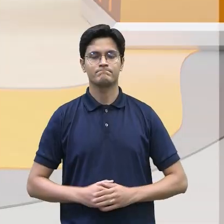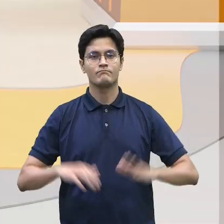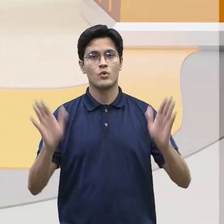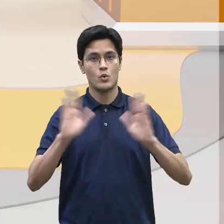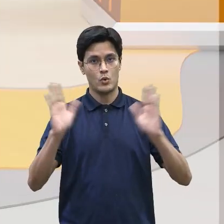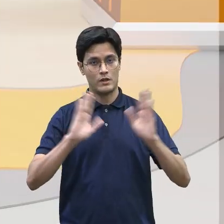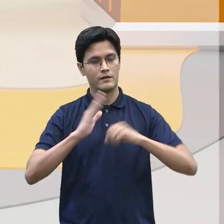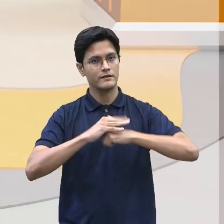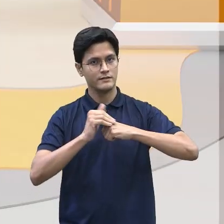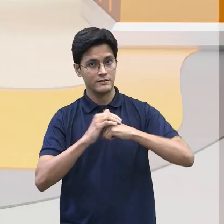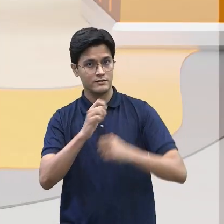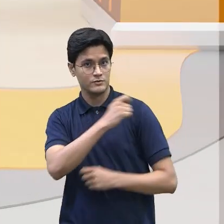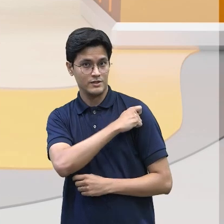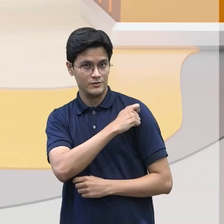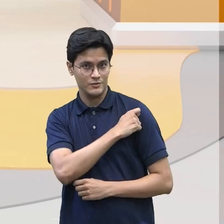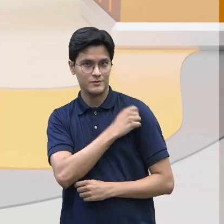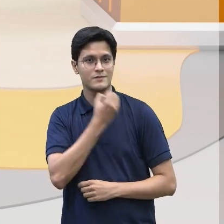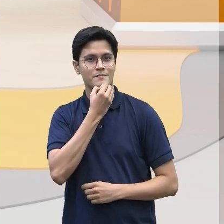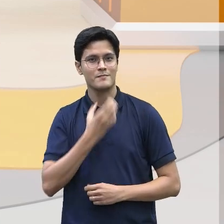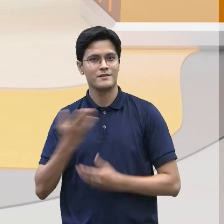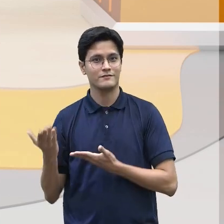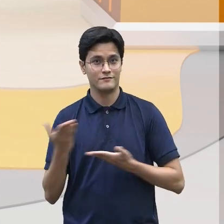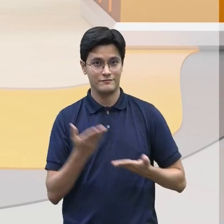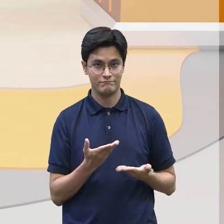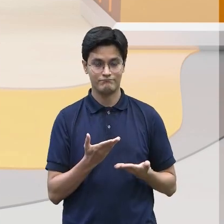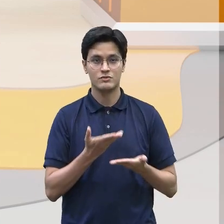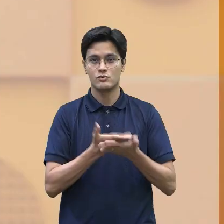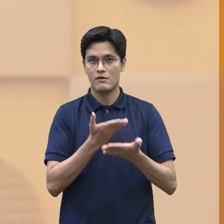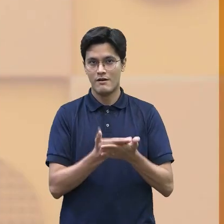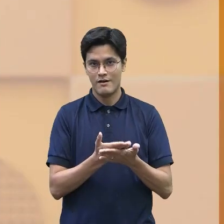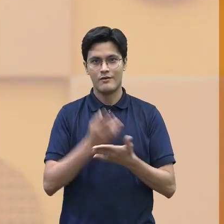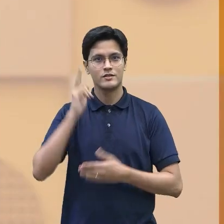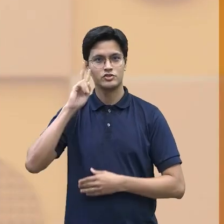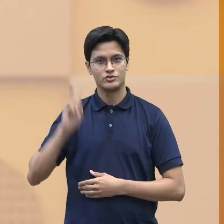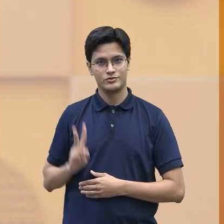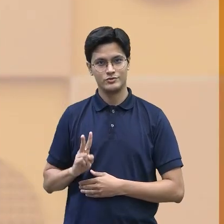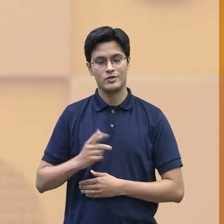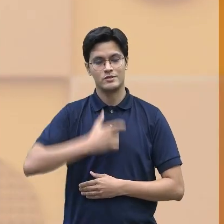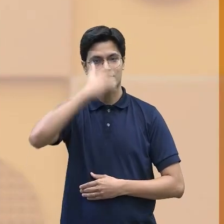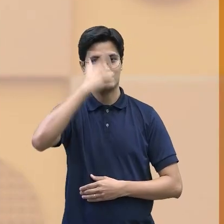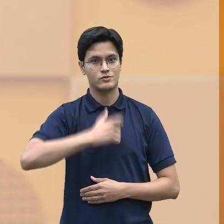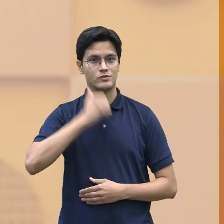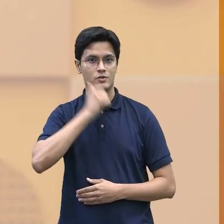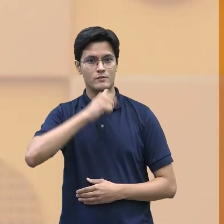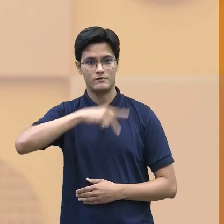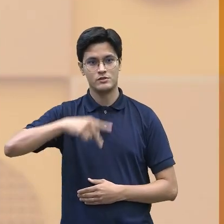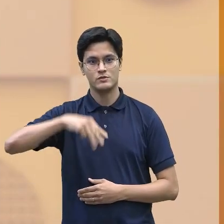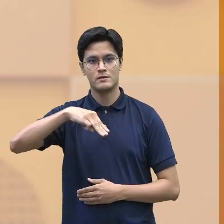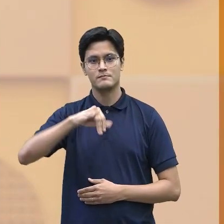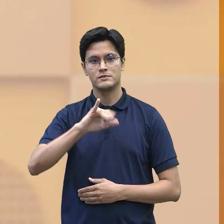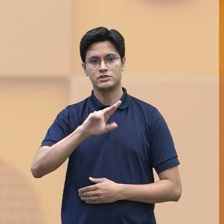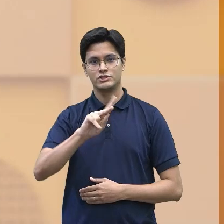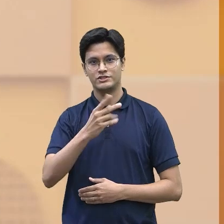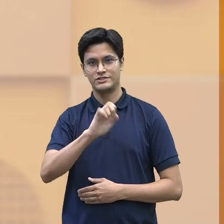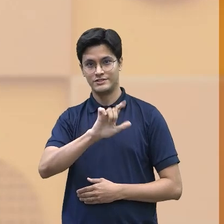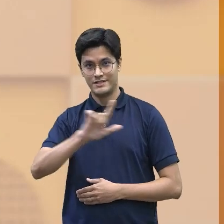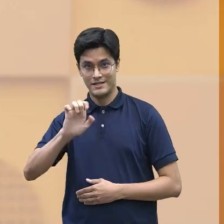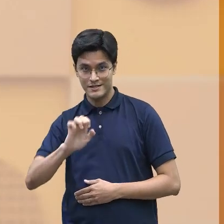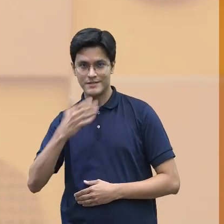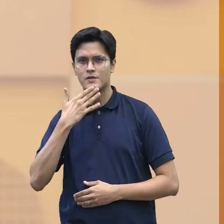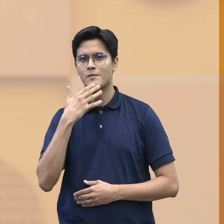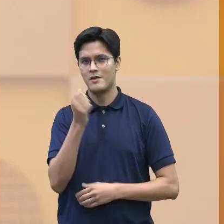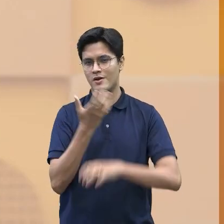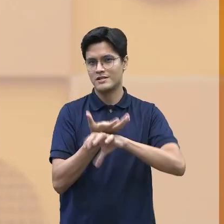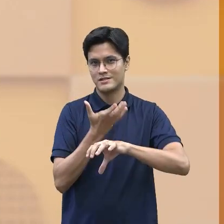Olá, queridos alunos! Sejam bem-vindos a mais uma aula de História. Eu sou a professora Michele Santos, do melhor componente